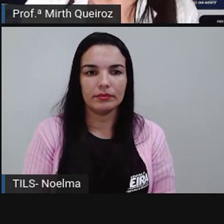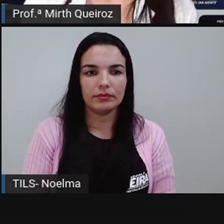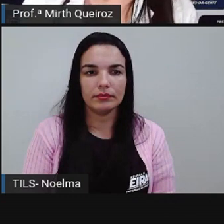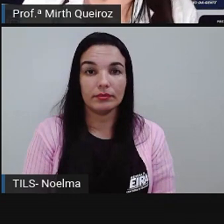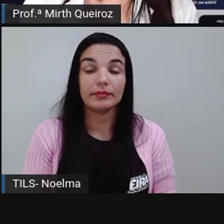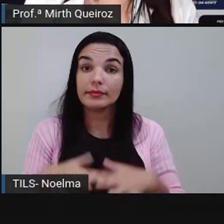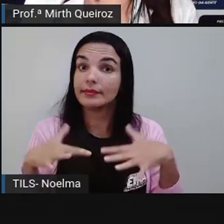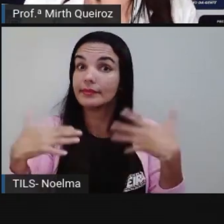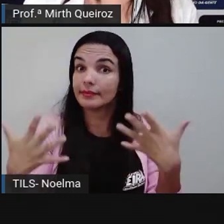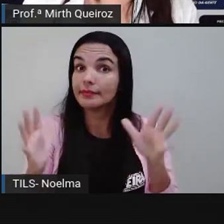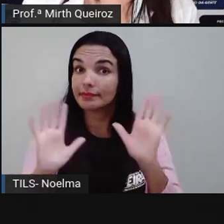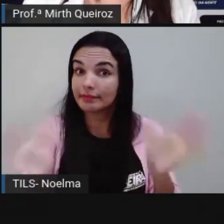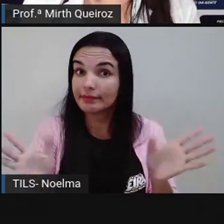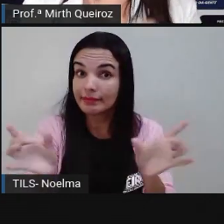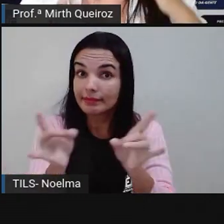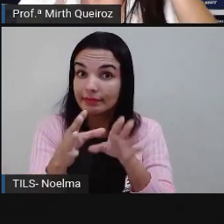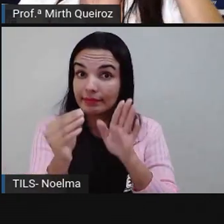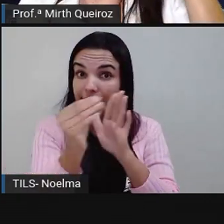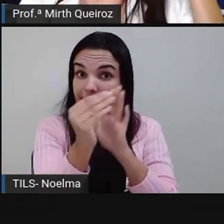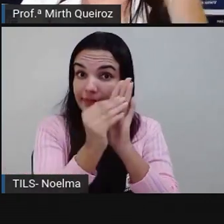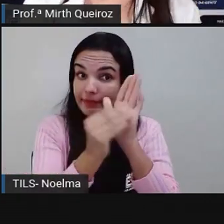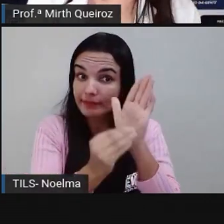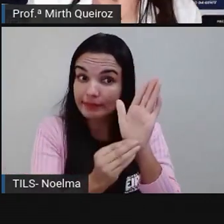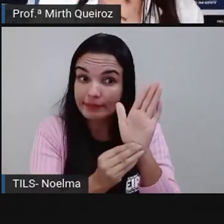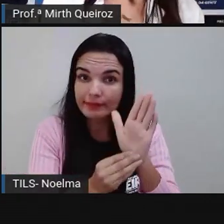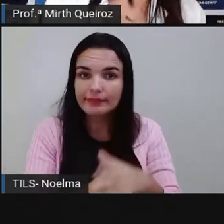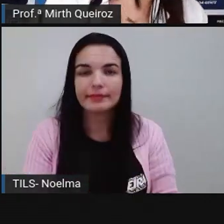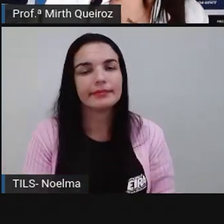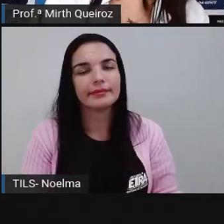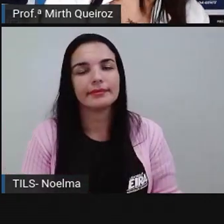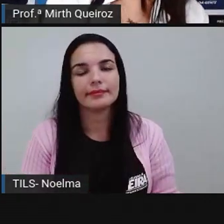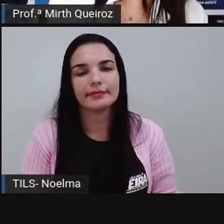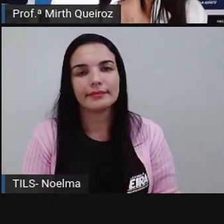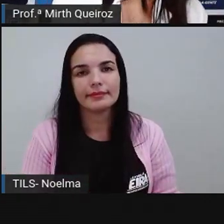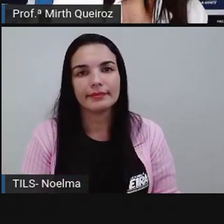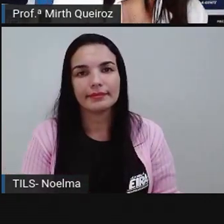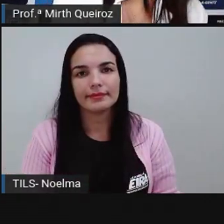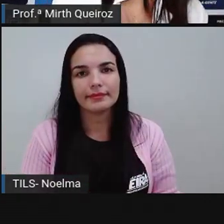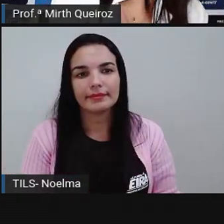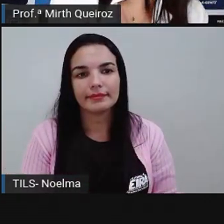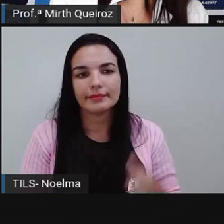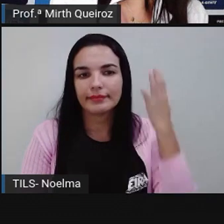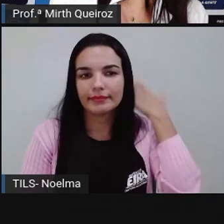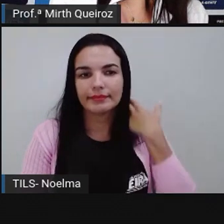E aí, preencheram? Vamos para a próxima.